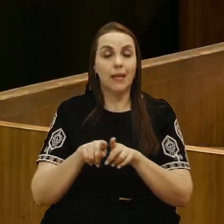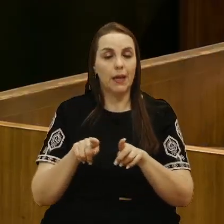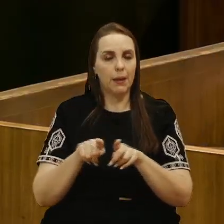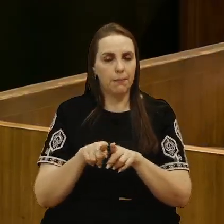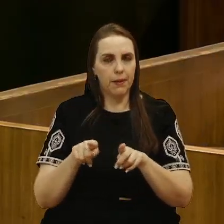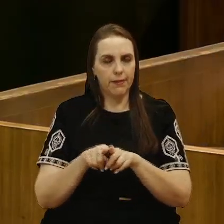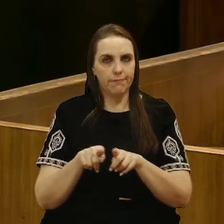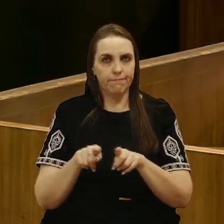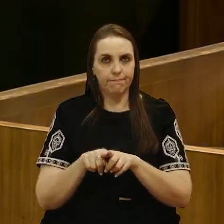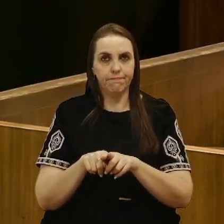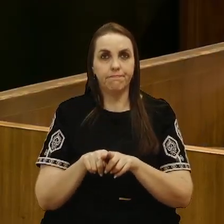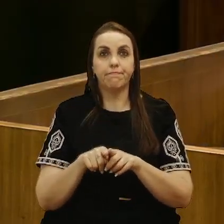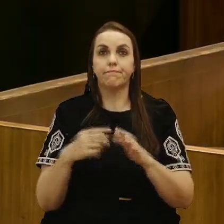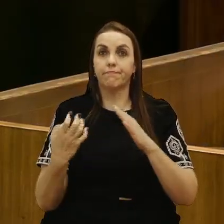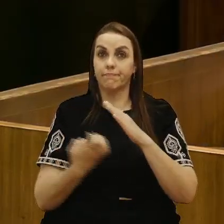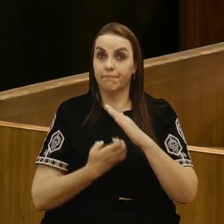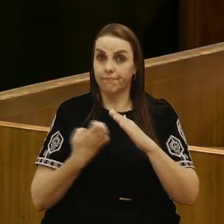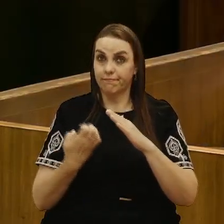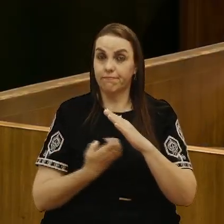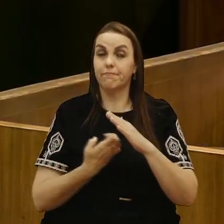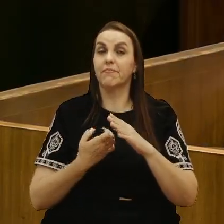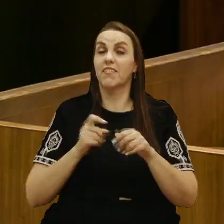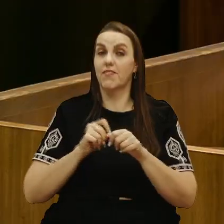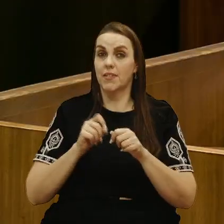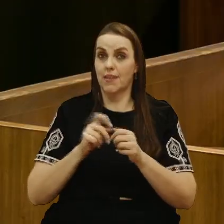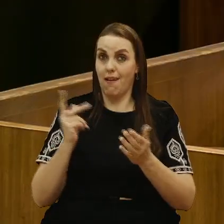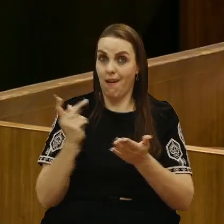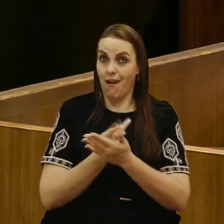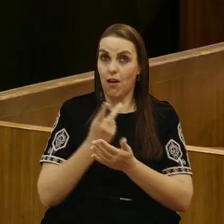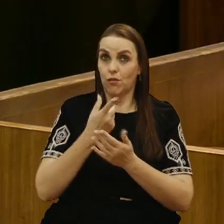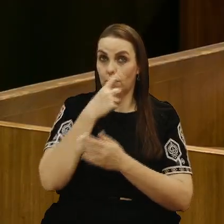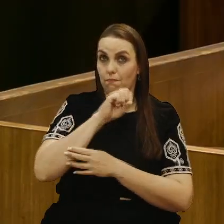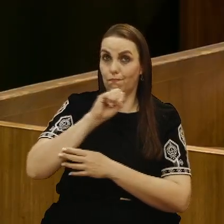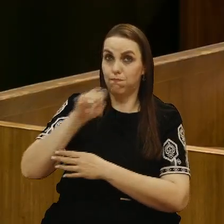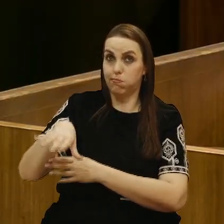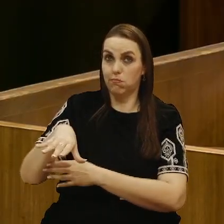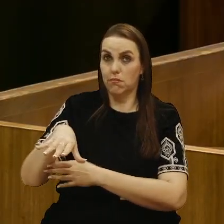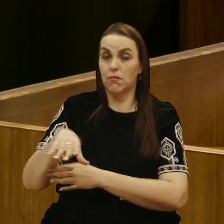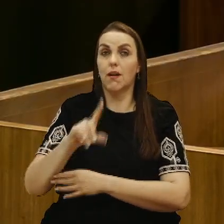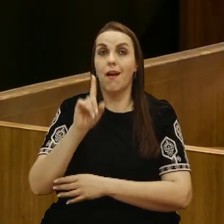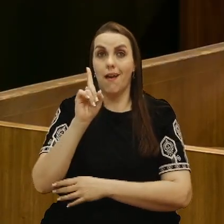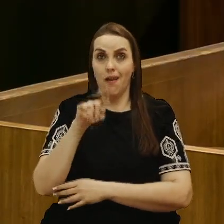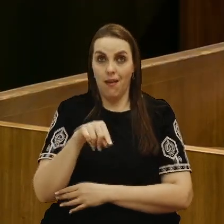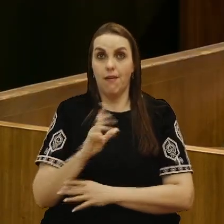Inclusive, empresas que fazem o descarte serão